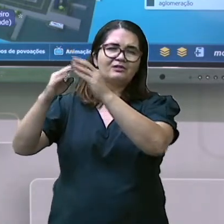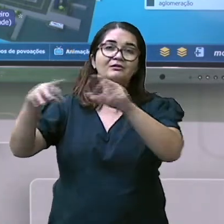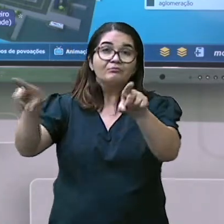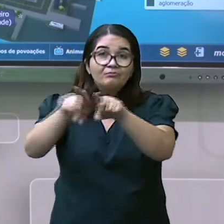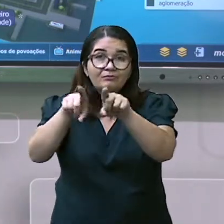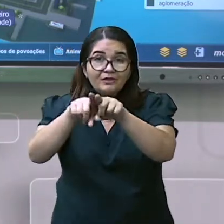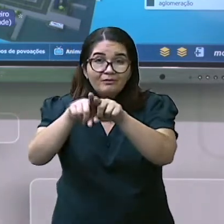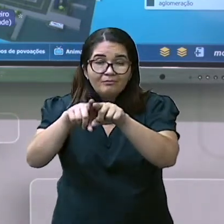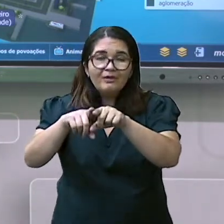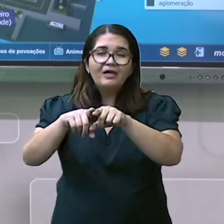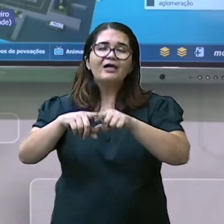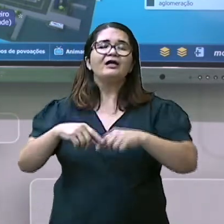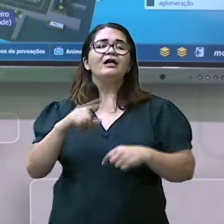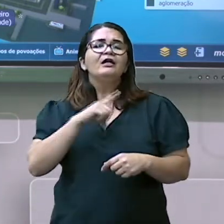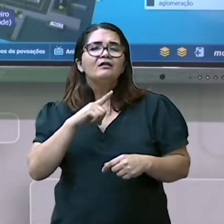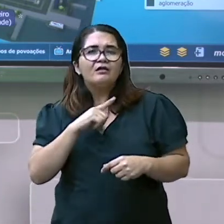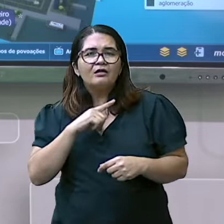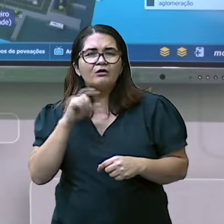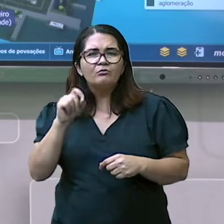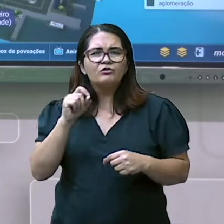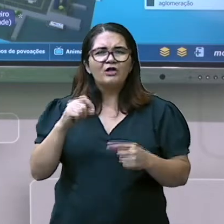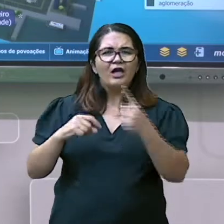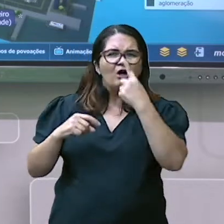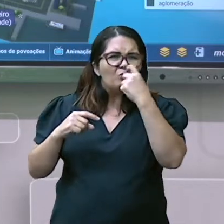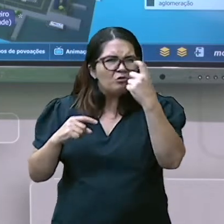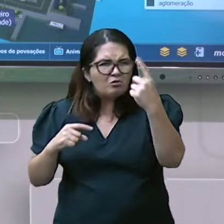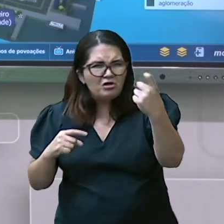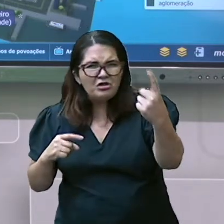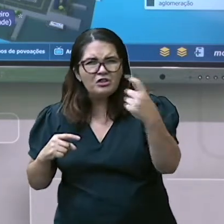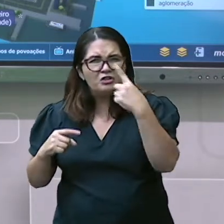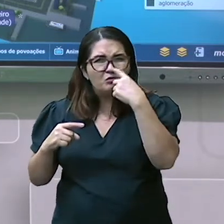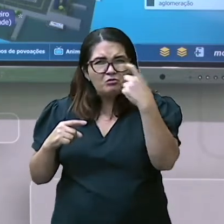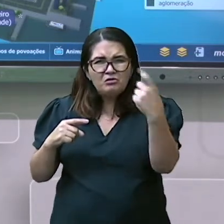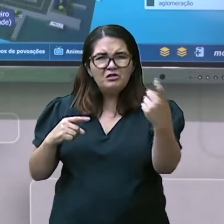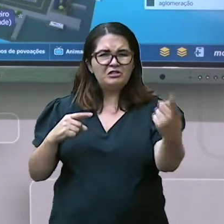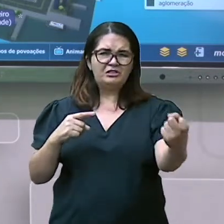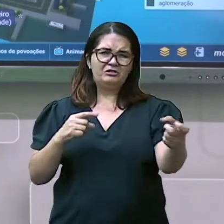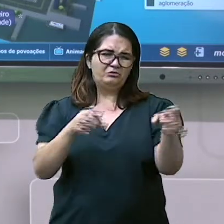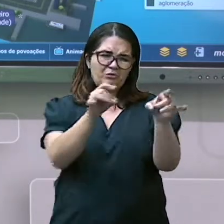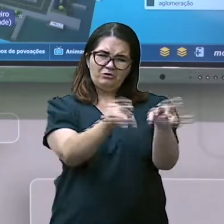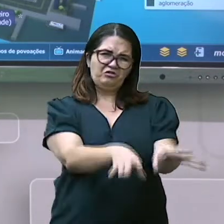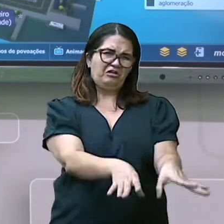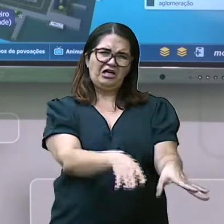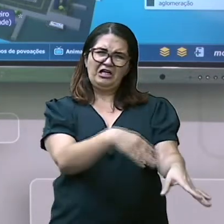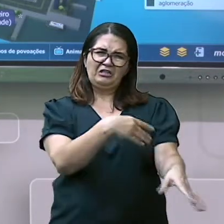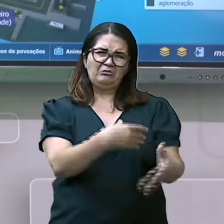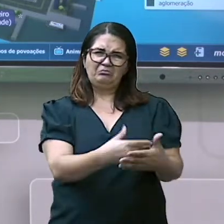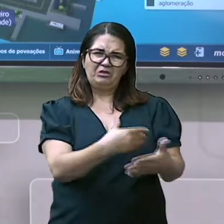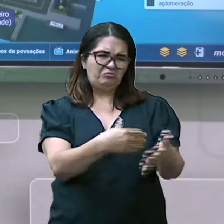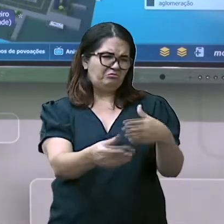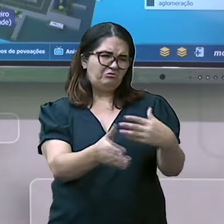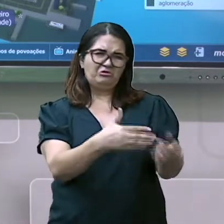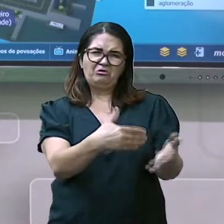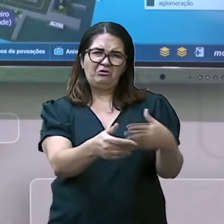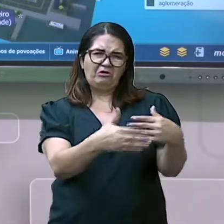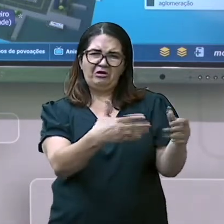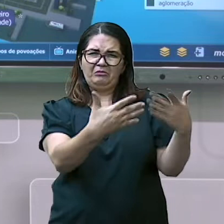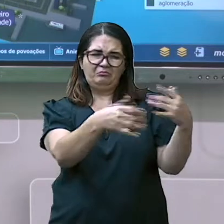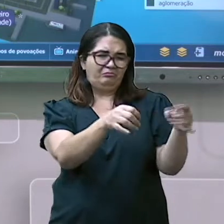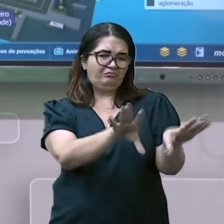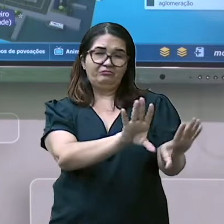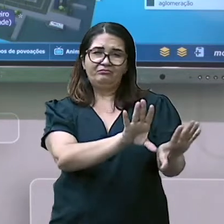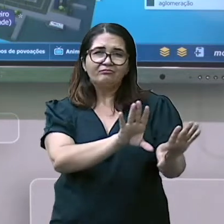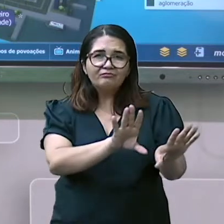lixo, o descarte tratado de maneira inadequada. Por que isso acontece, Eliane?